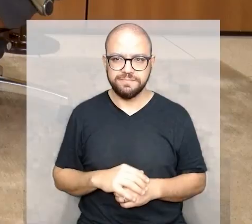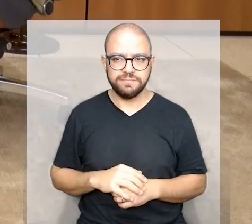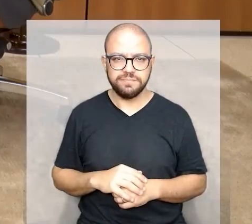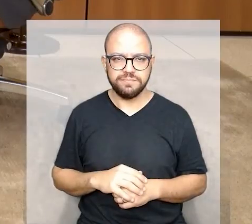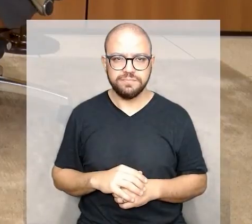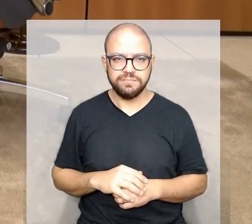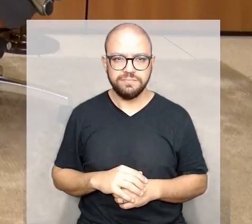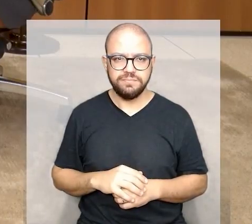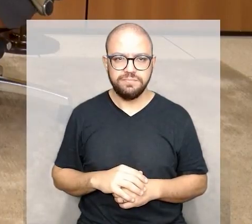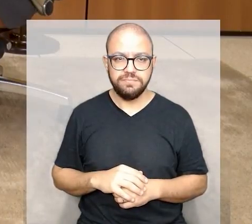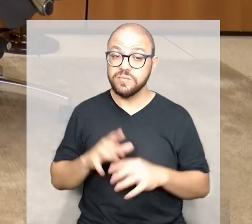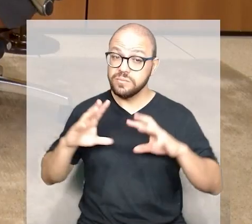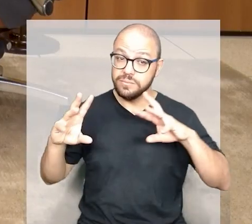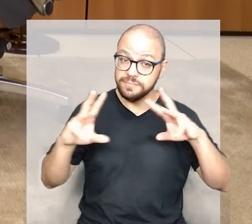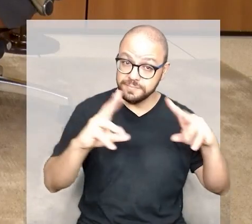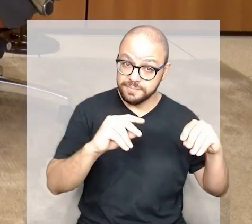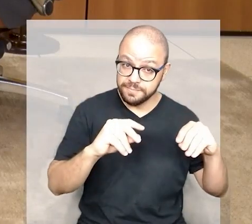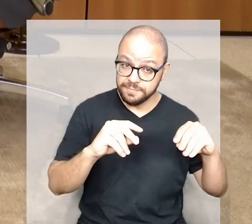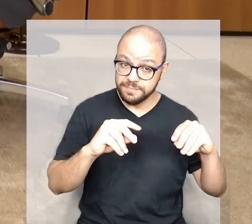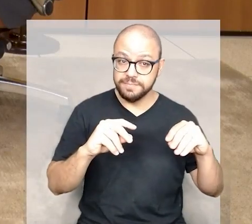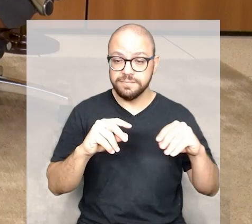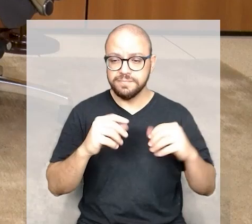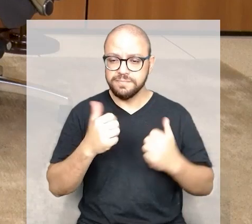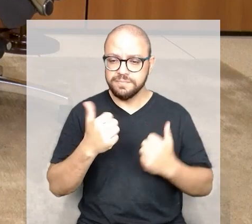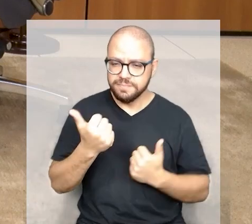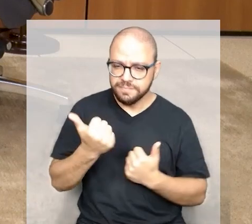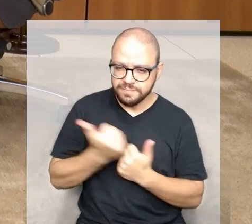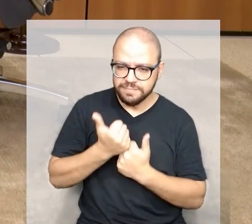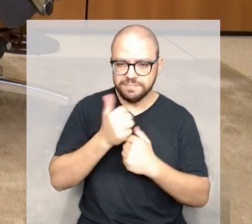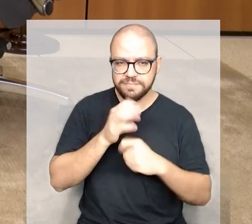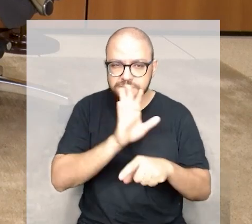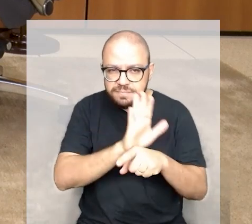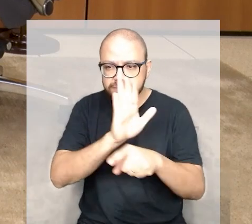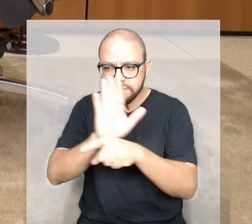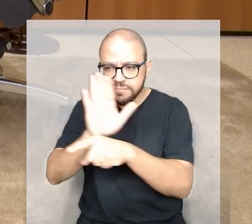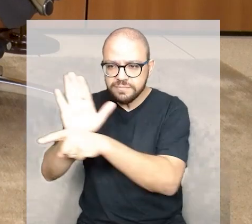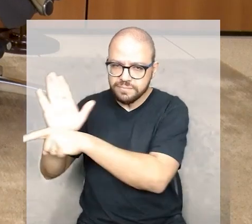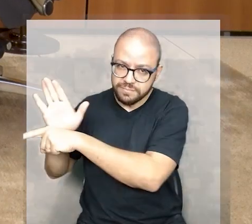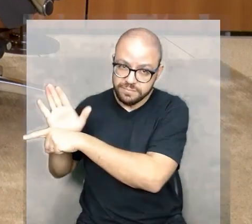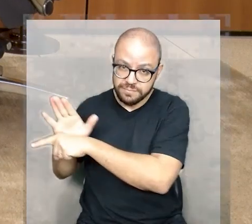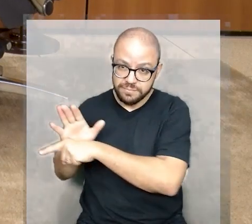isso todo mundo vai dando uma força para que esse tipo de